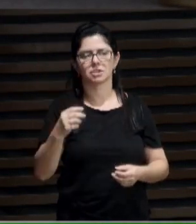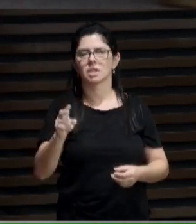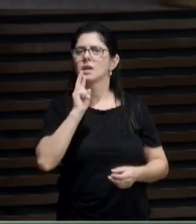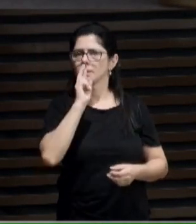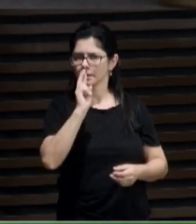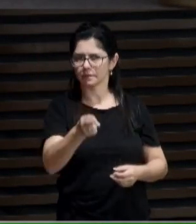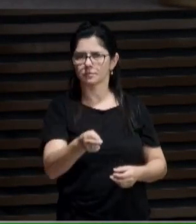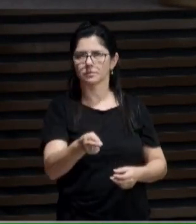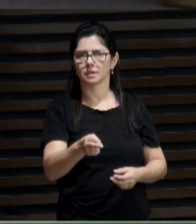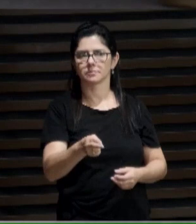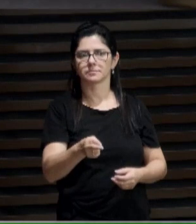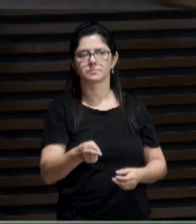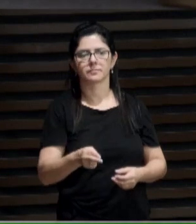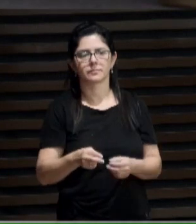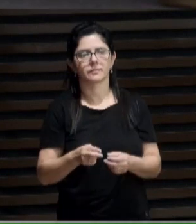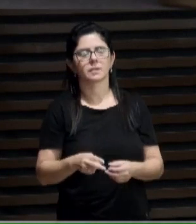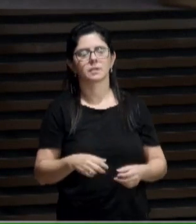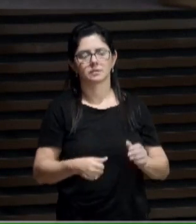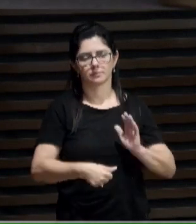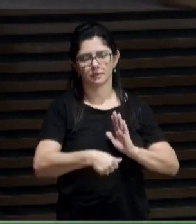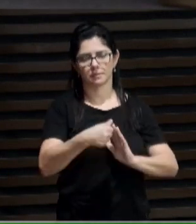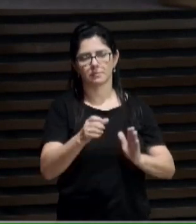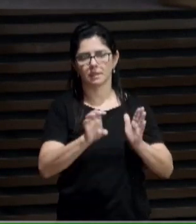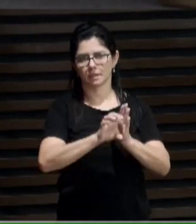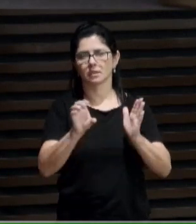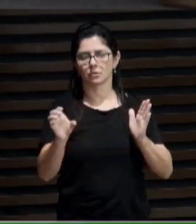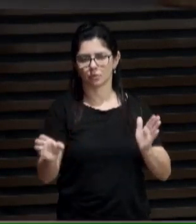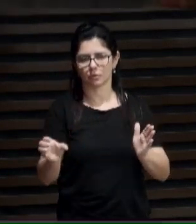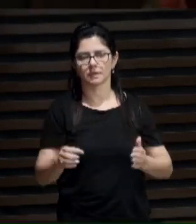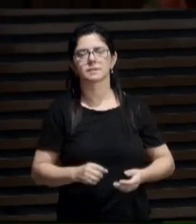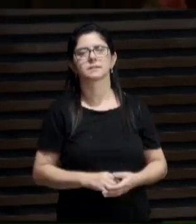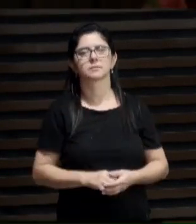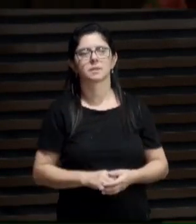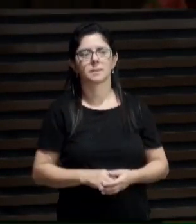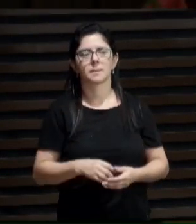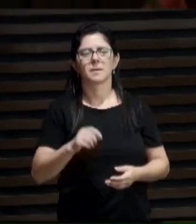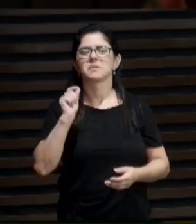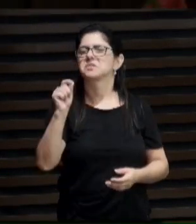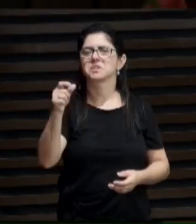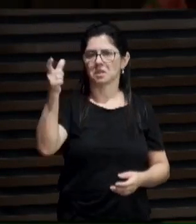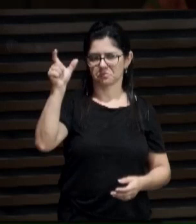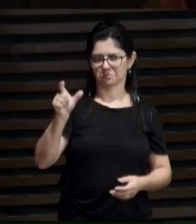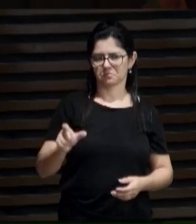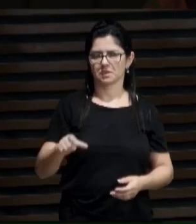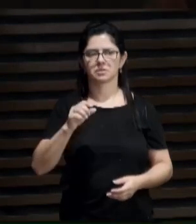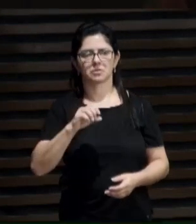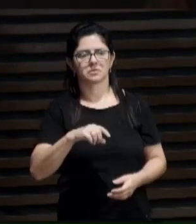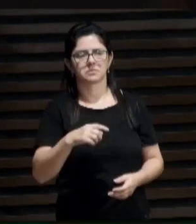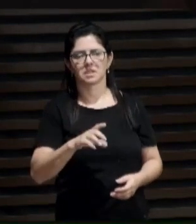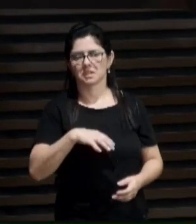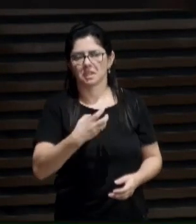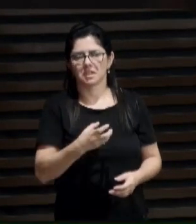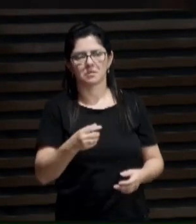Davi em 1 Crônicas 29, 14: mas quem sou eu e quem é meu